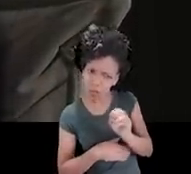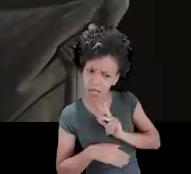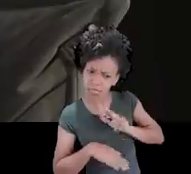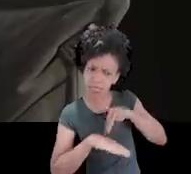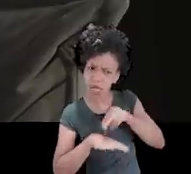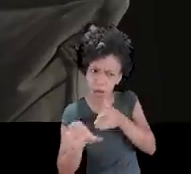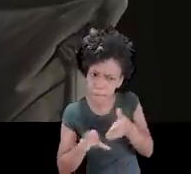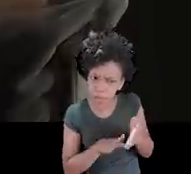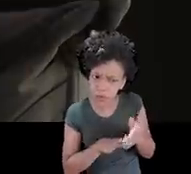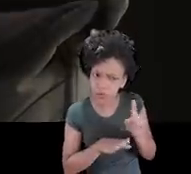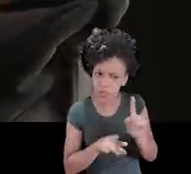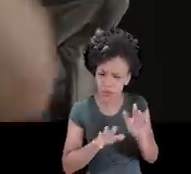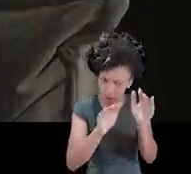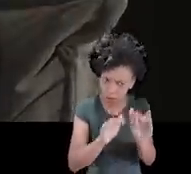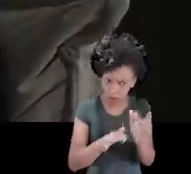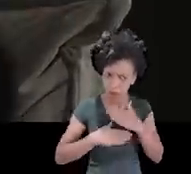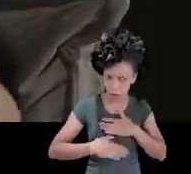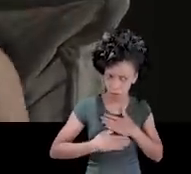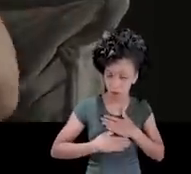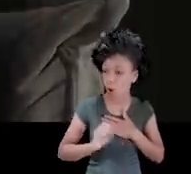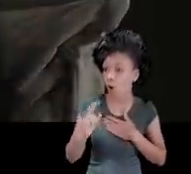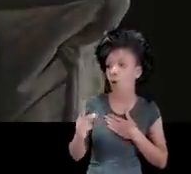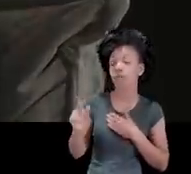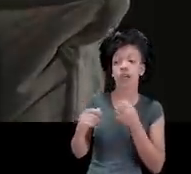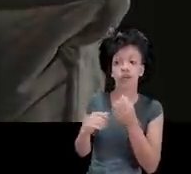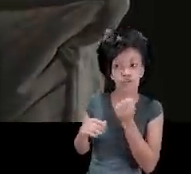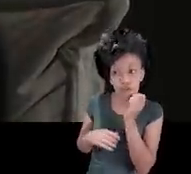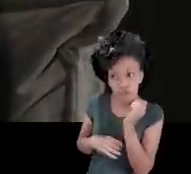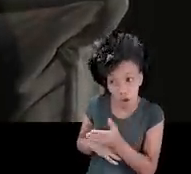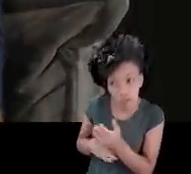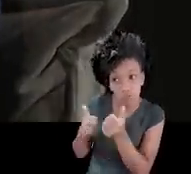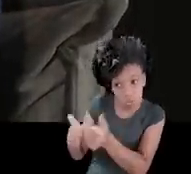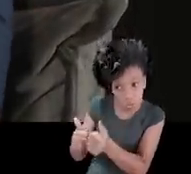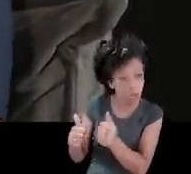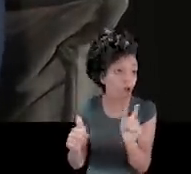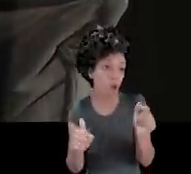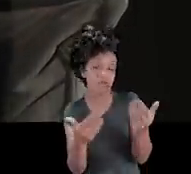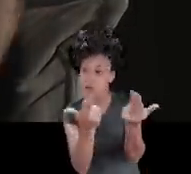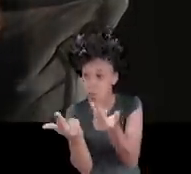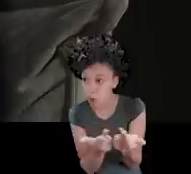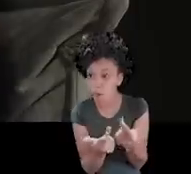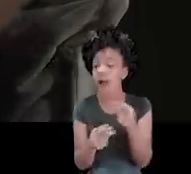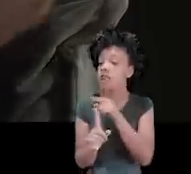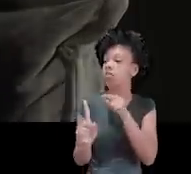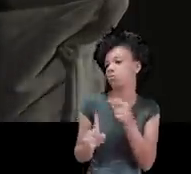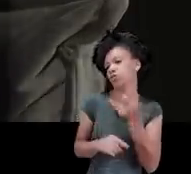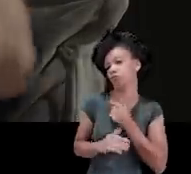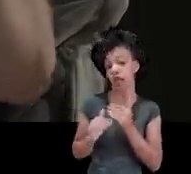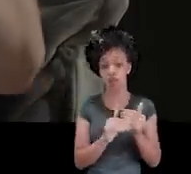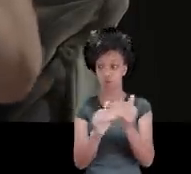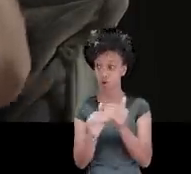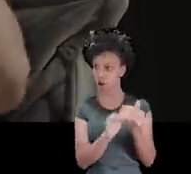carro. Exatamente. Você é merda nenhuma, baixa um pouquinho o carro. Ou você é tão foda quanto qualquer outra pessoa. Exatamente. Essa é a função da comédia, equilibrar e igualar